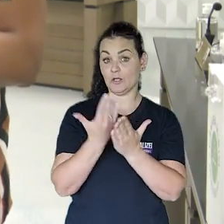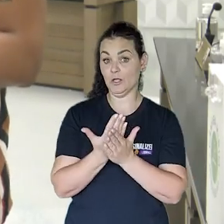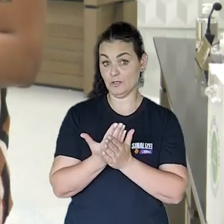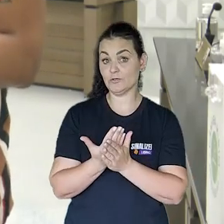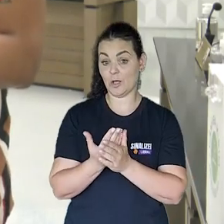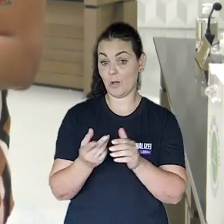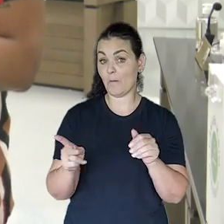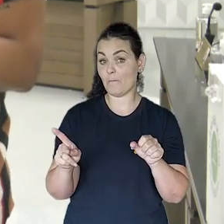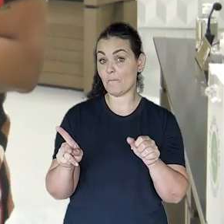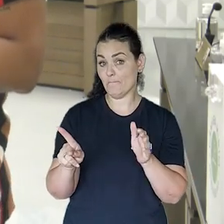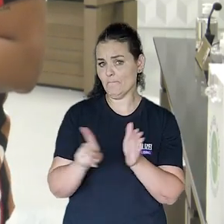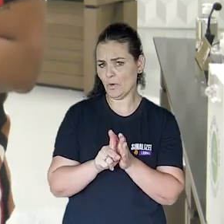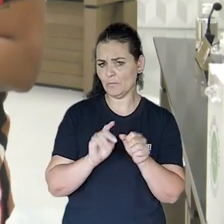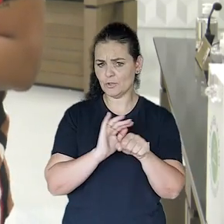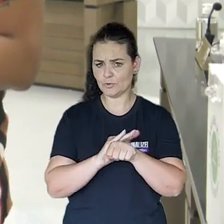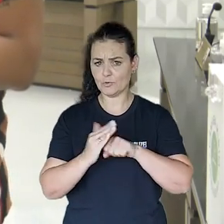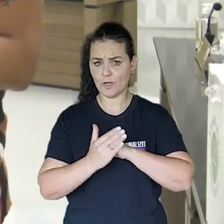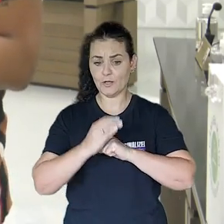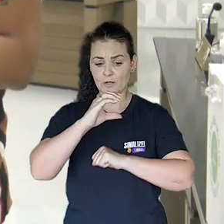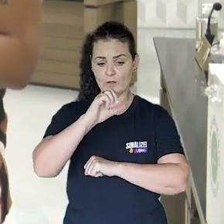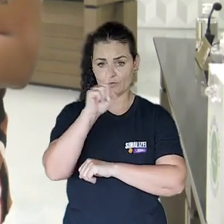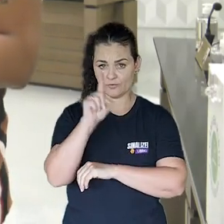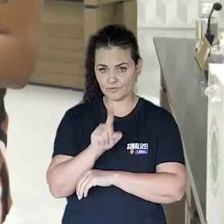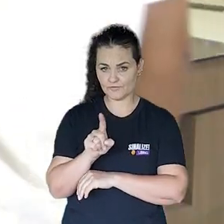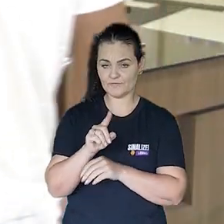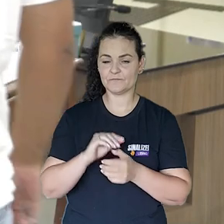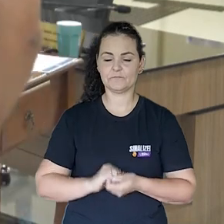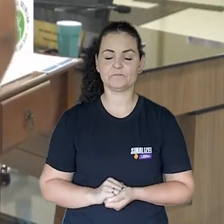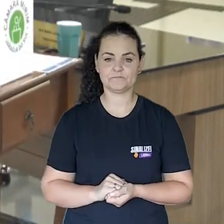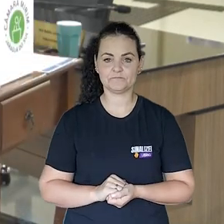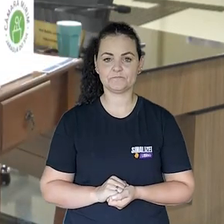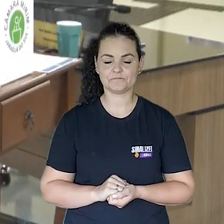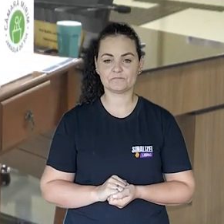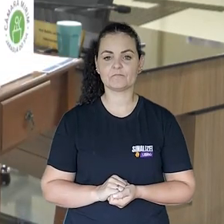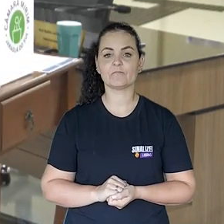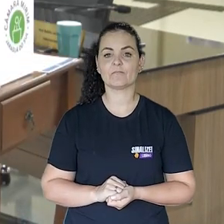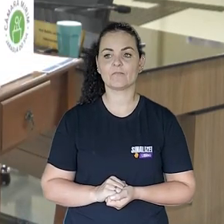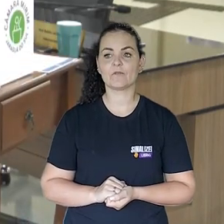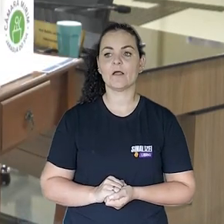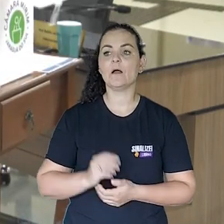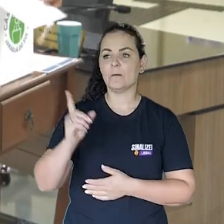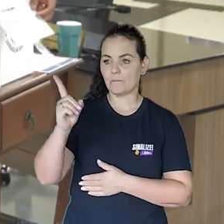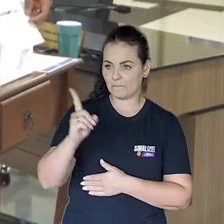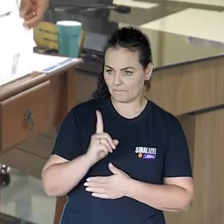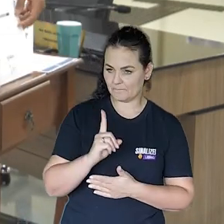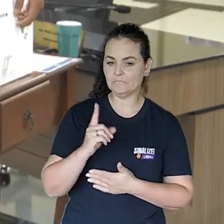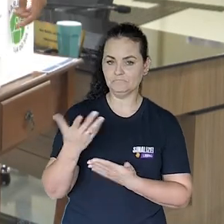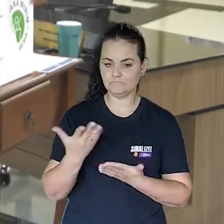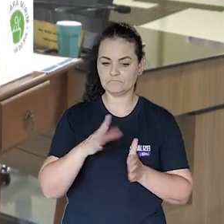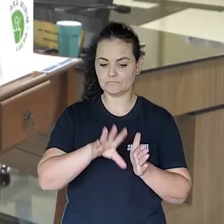Mais um sorteio. Quem vem? Matheus, quarta escola. Vamos lá.